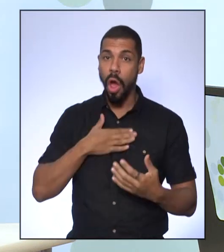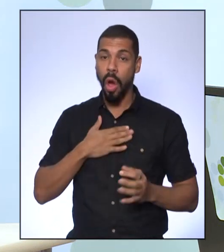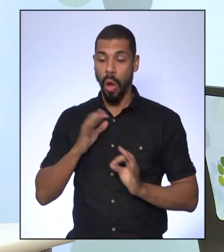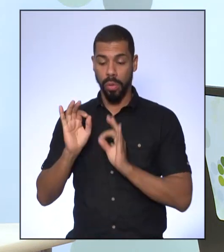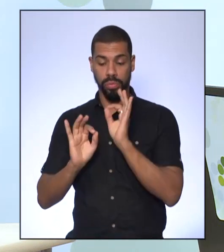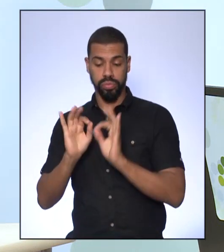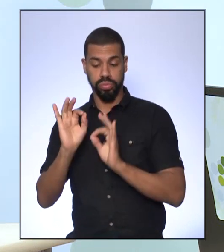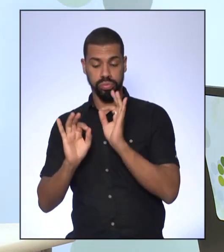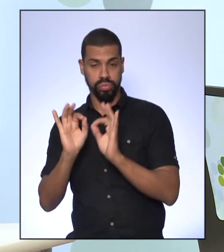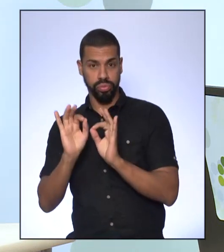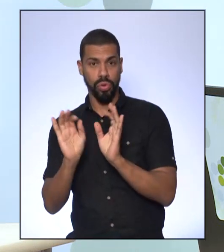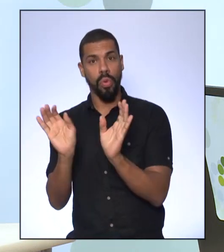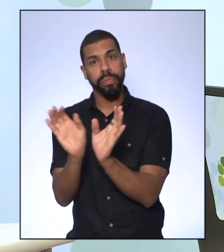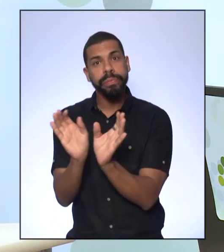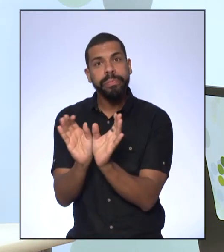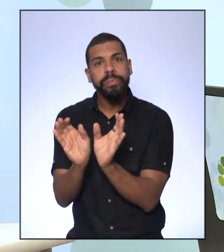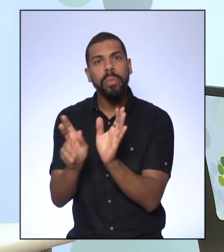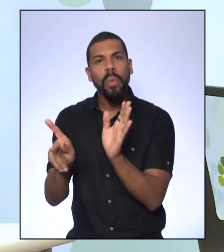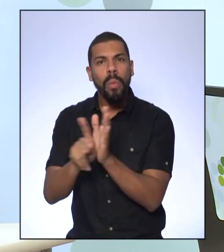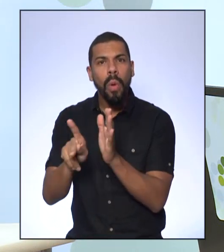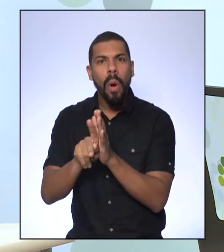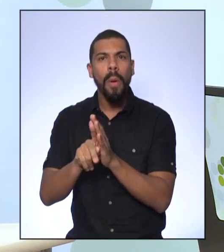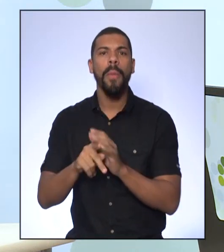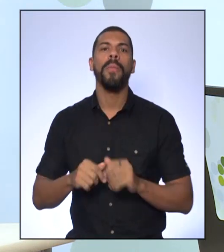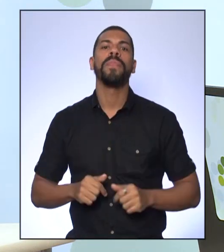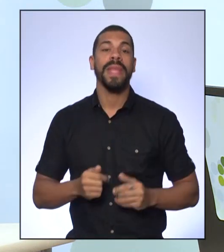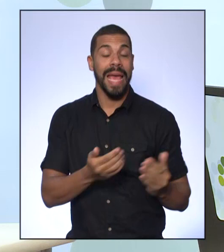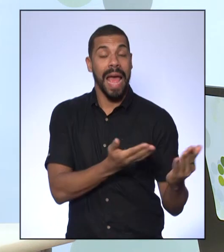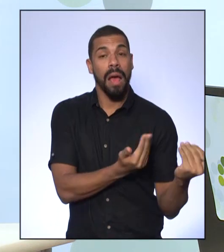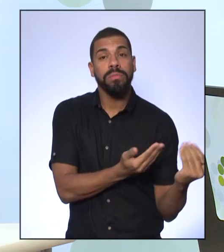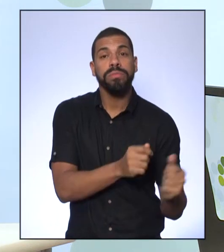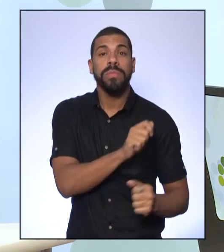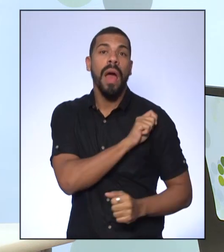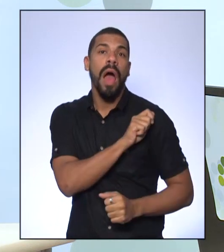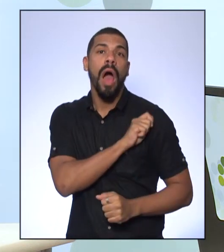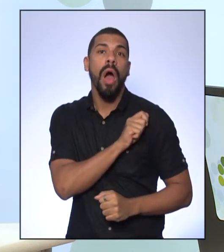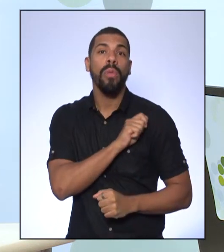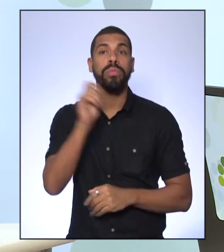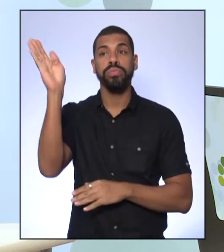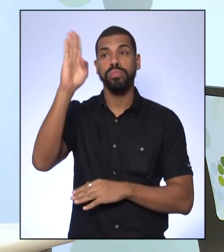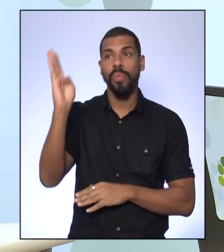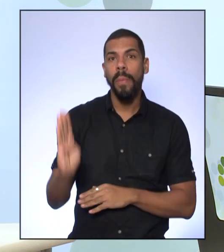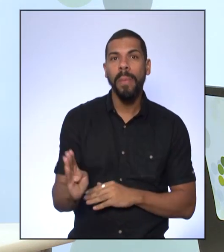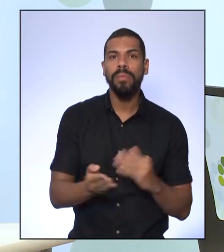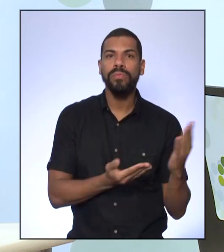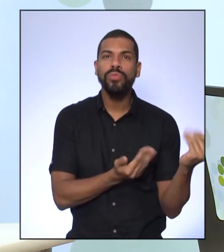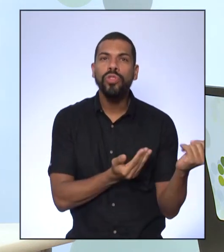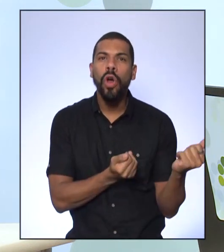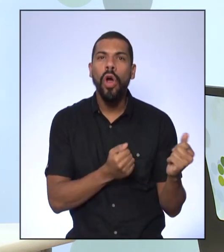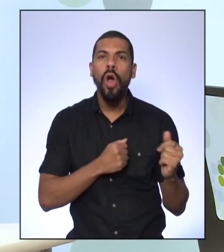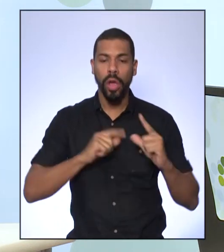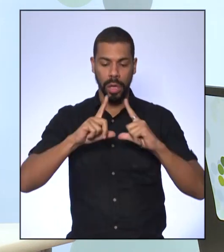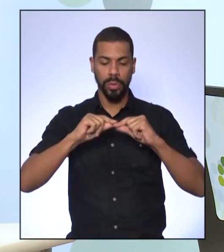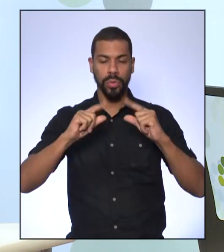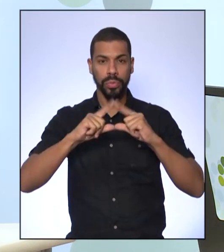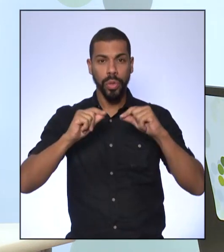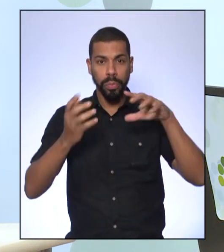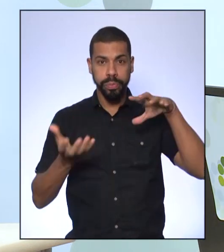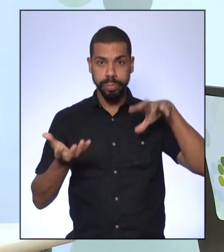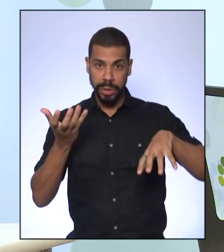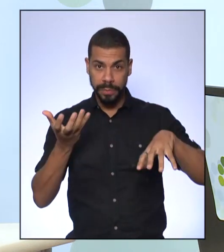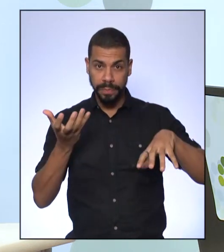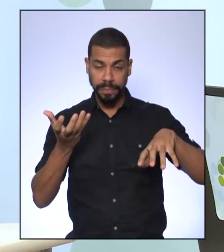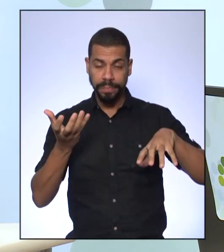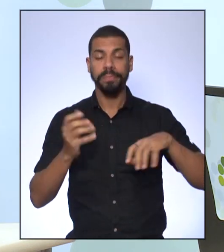chamado Parlamento Jovem Brasileiro e eu acompanho os alunos que são selecionados lá em Brasília.